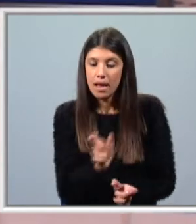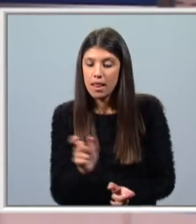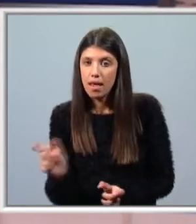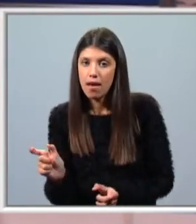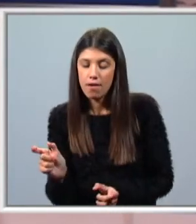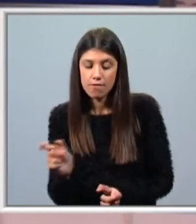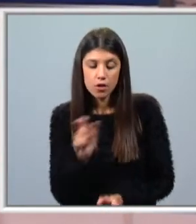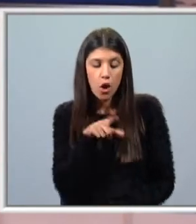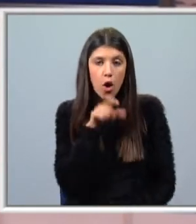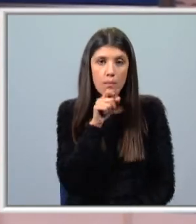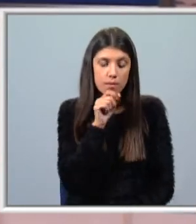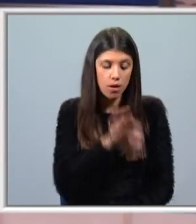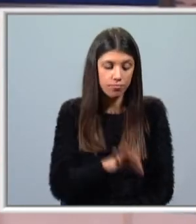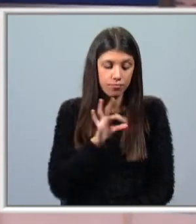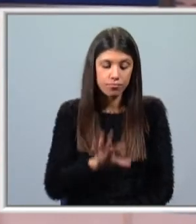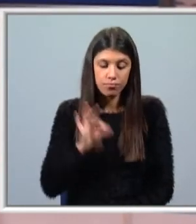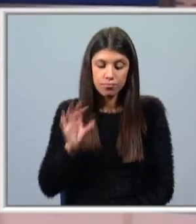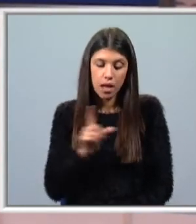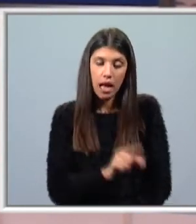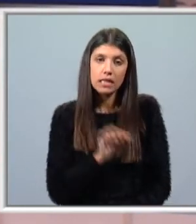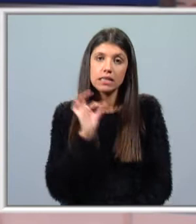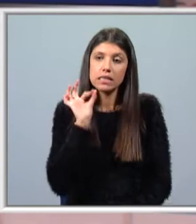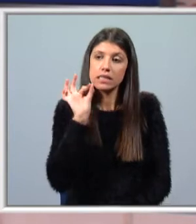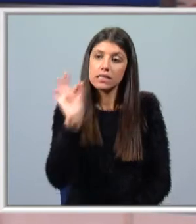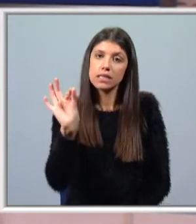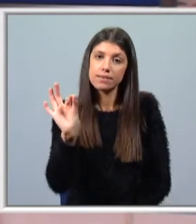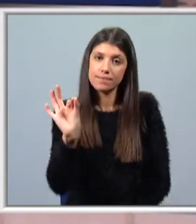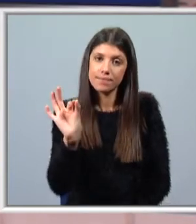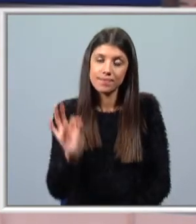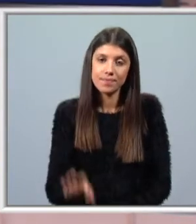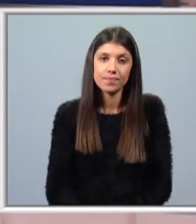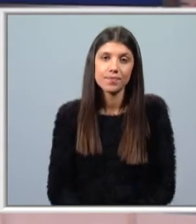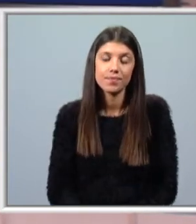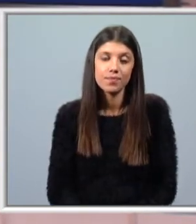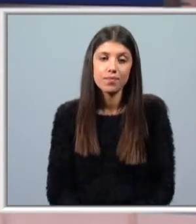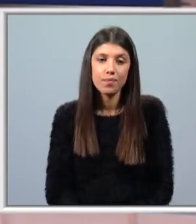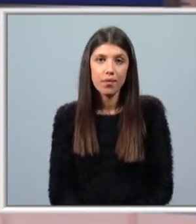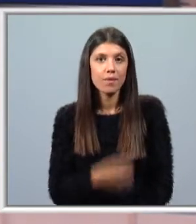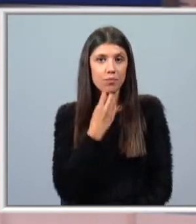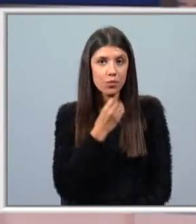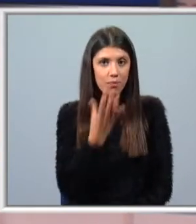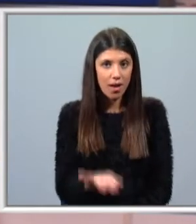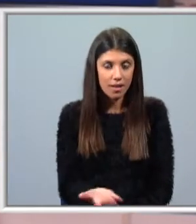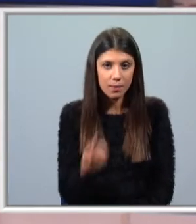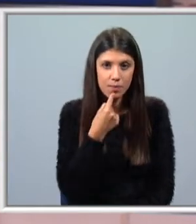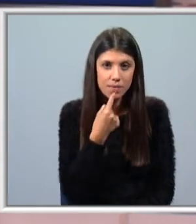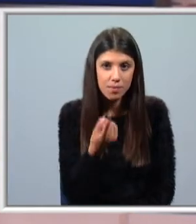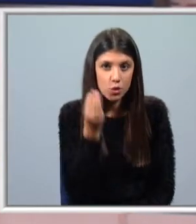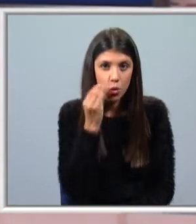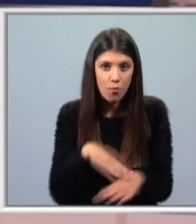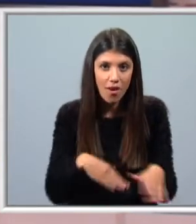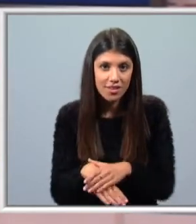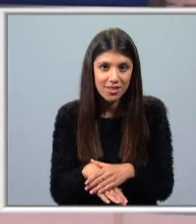como opção para depois selecionar o local onde as iríamos escrever. Muito bem. Então percebeste como se